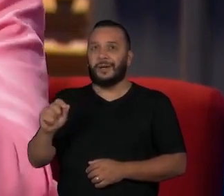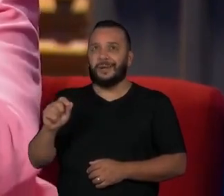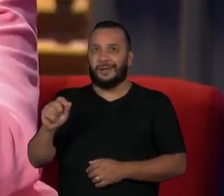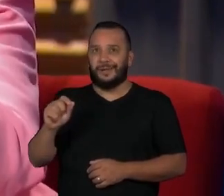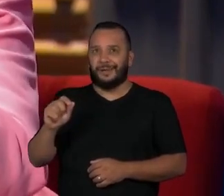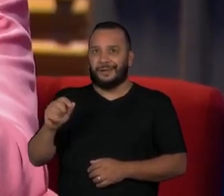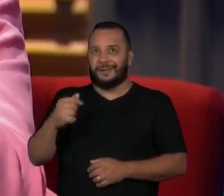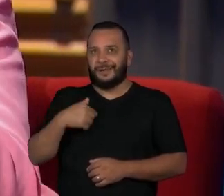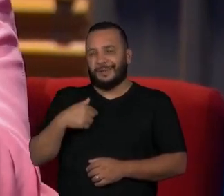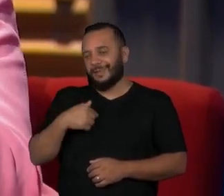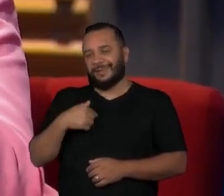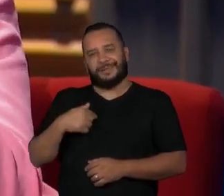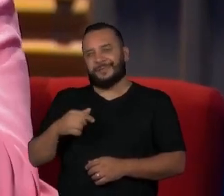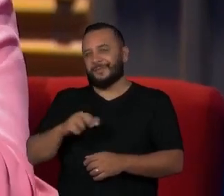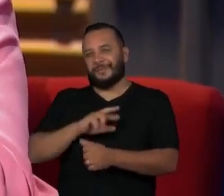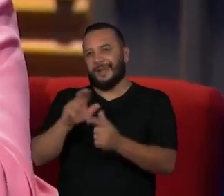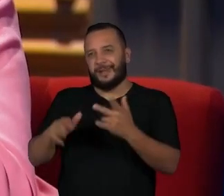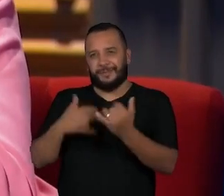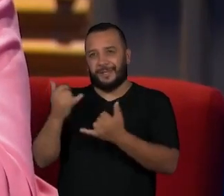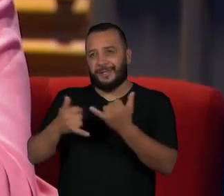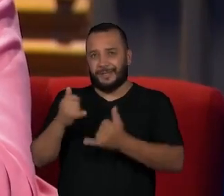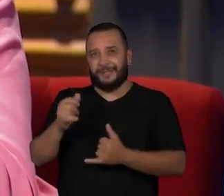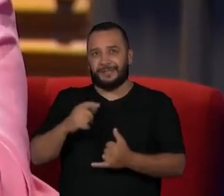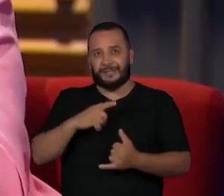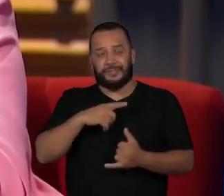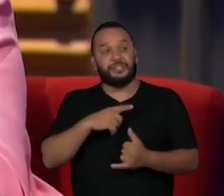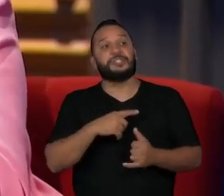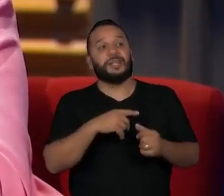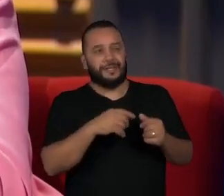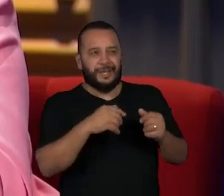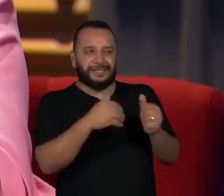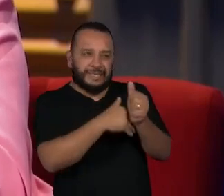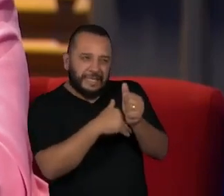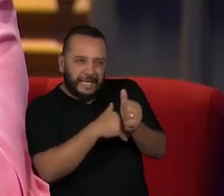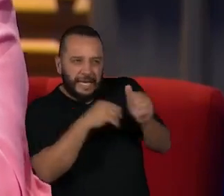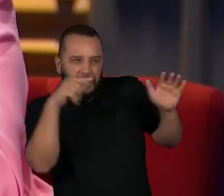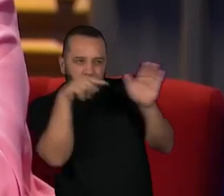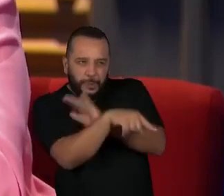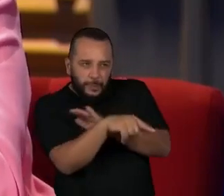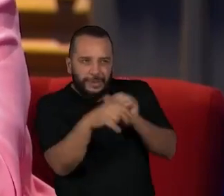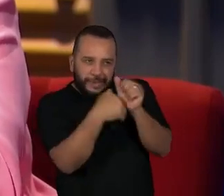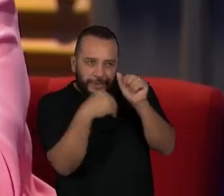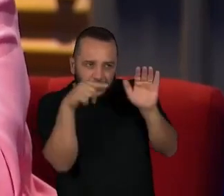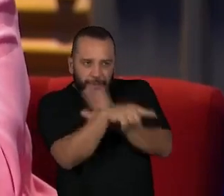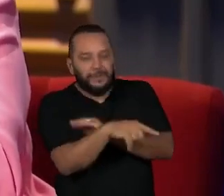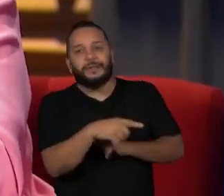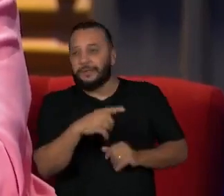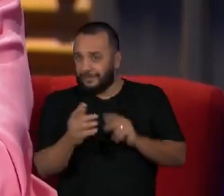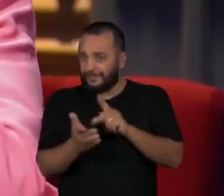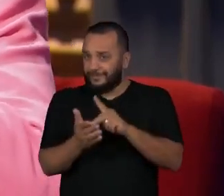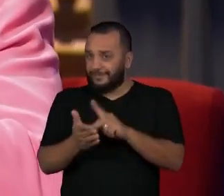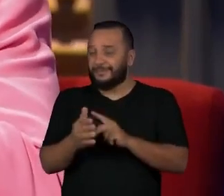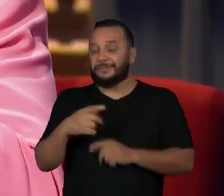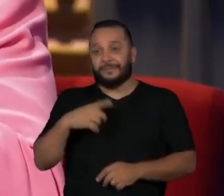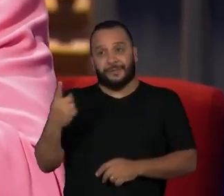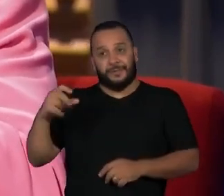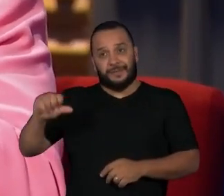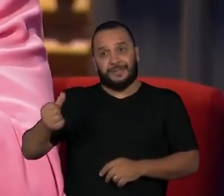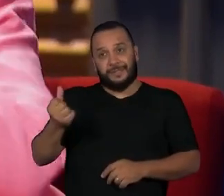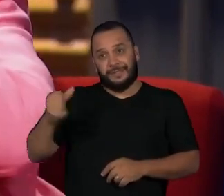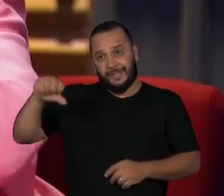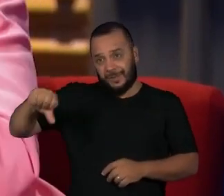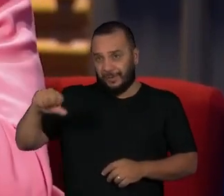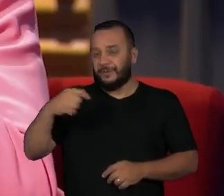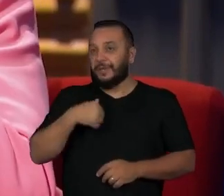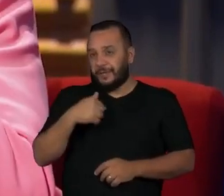carta enigmática sim lembra carta enigmática charadas charadas e em 69